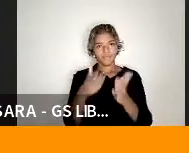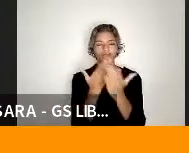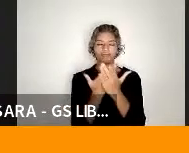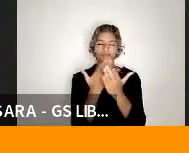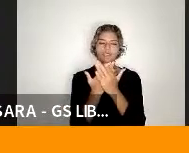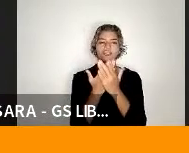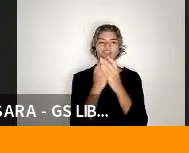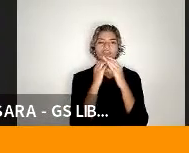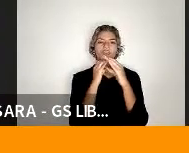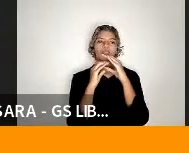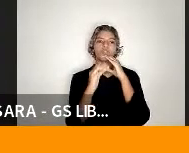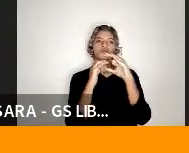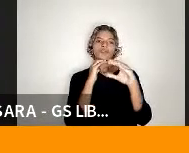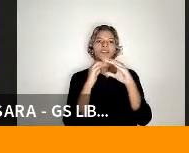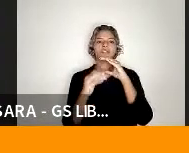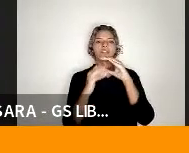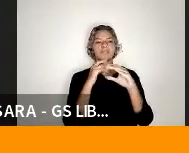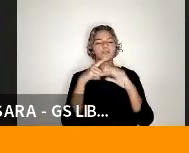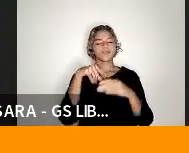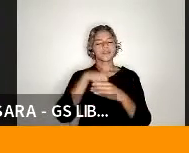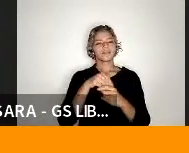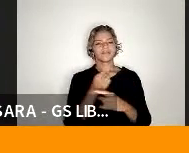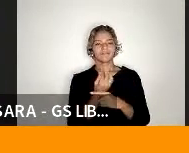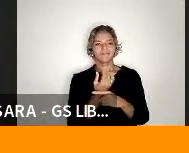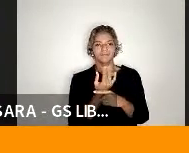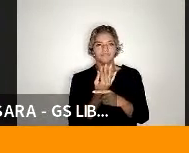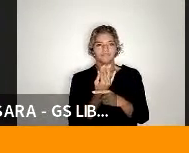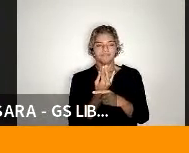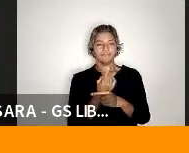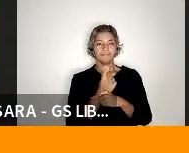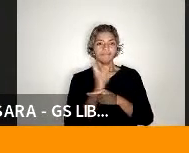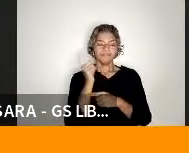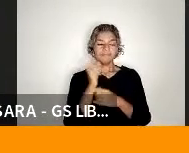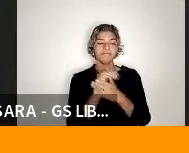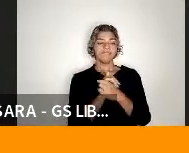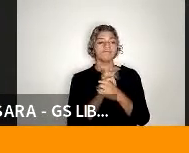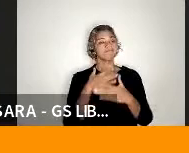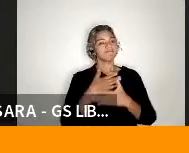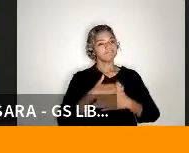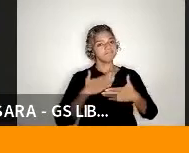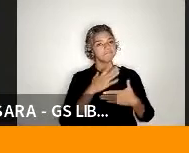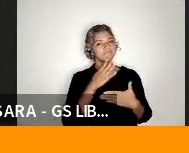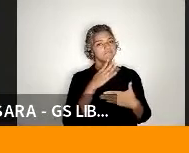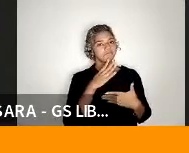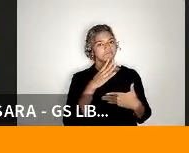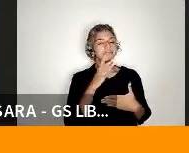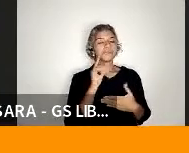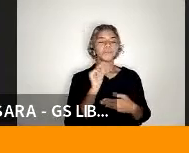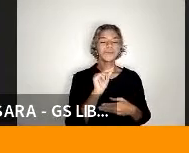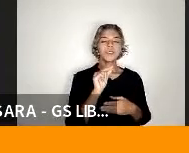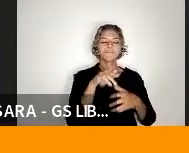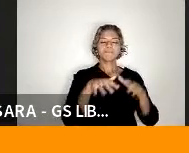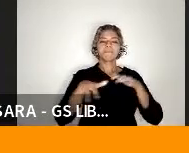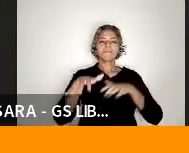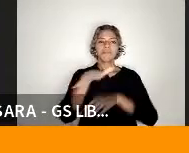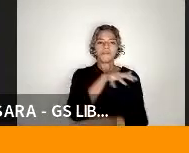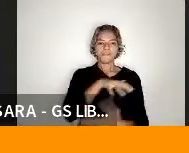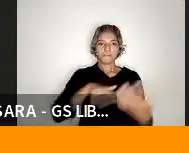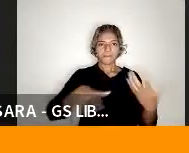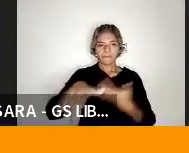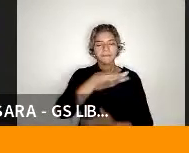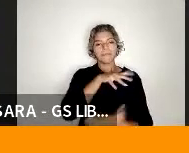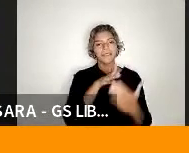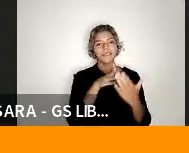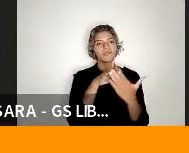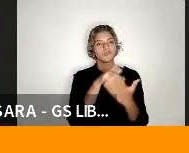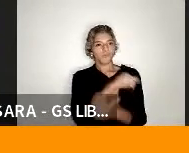na Universidade do Estado do Rio de Janeiro, eu tive o prazer de conhecer, né, o movimento estudantil e ao mesmo tempo